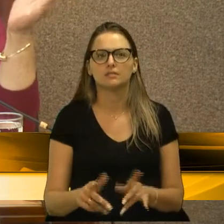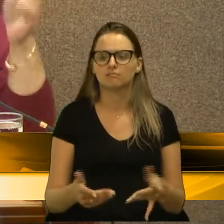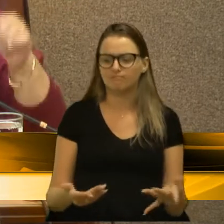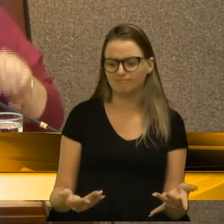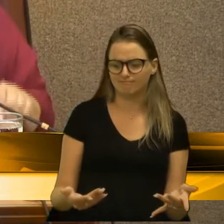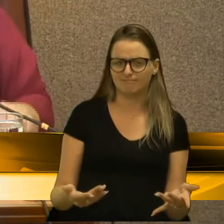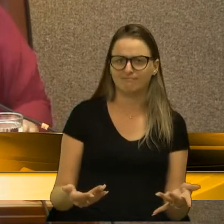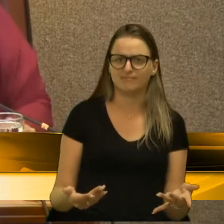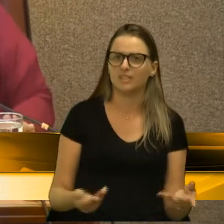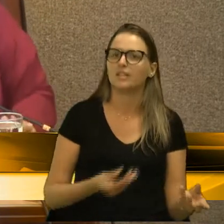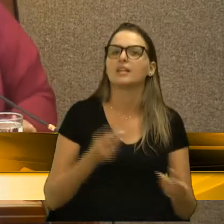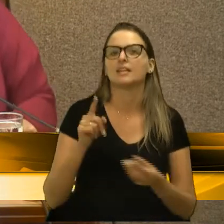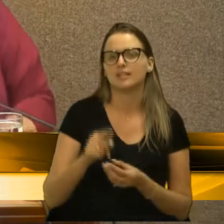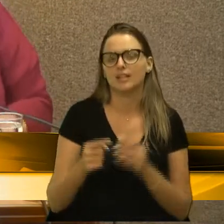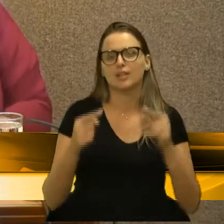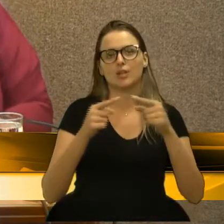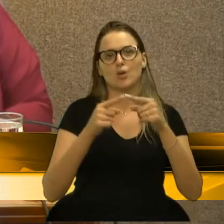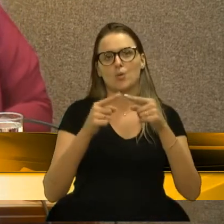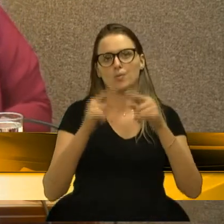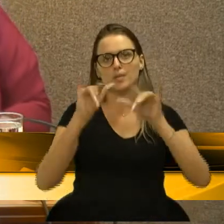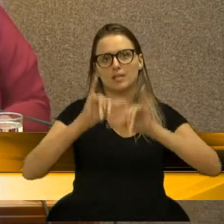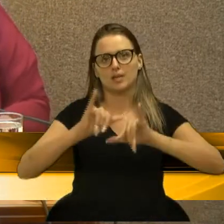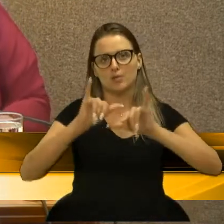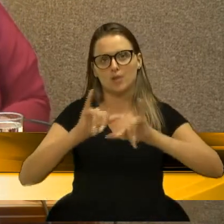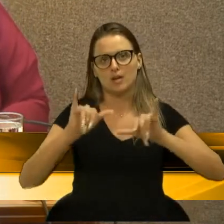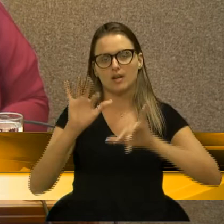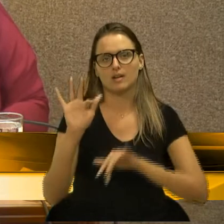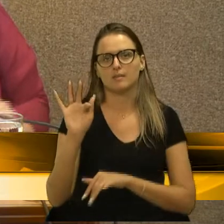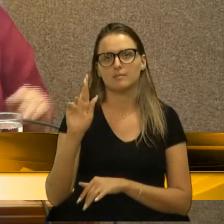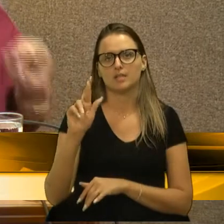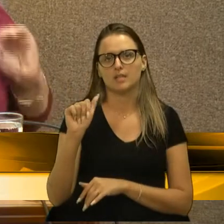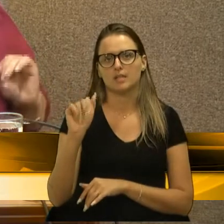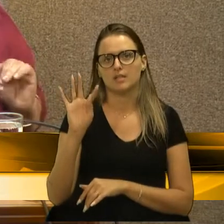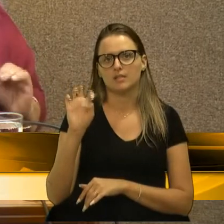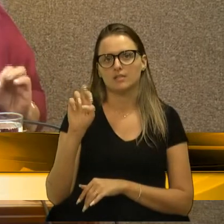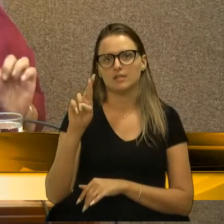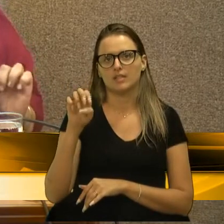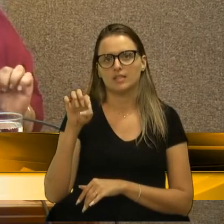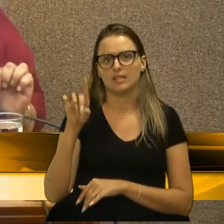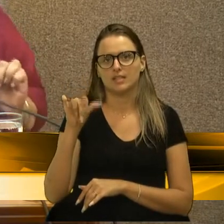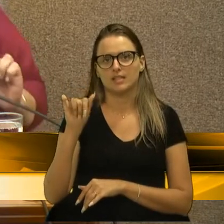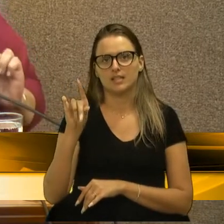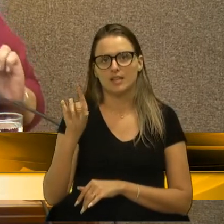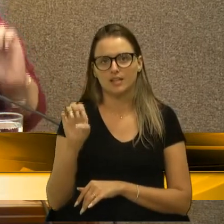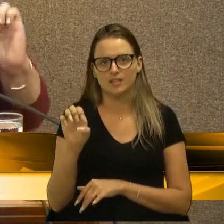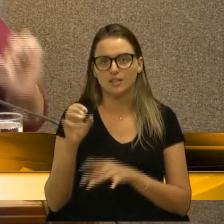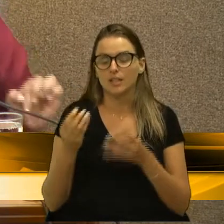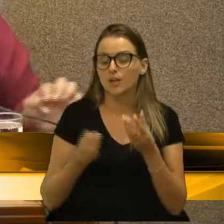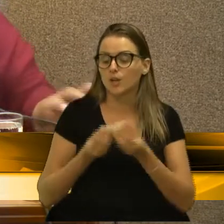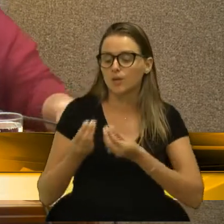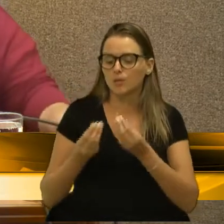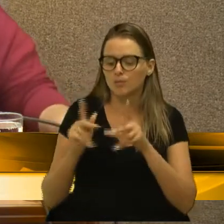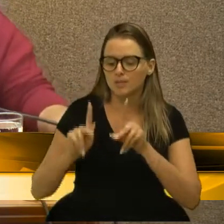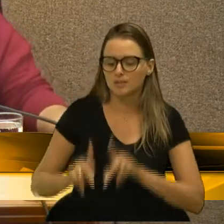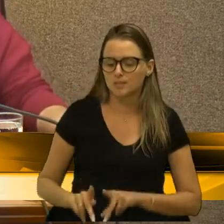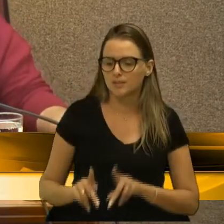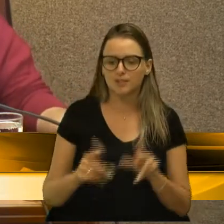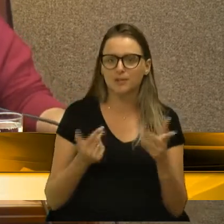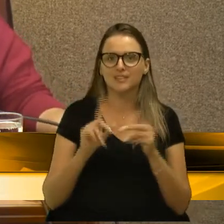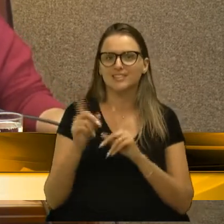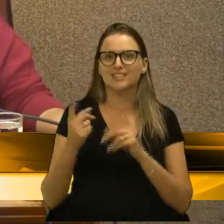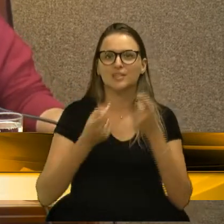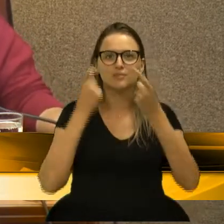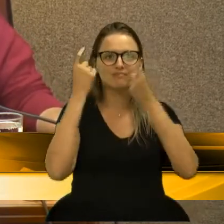E aí vem a campanha da fraternidade, para mostrar a indiferença que está atingindo a nossa